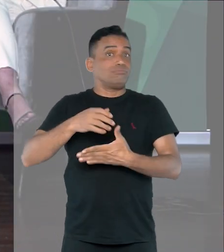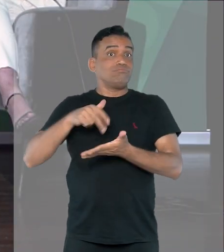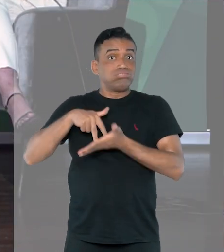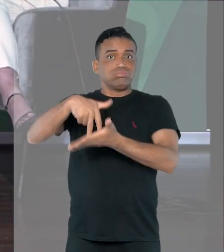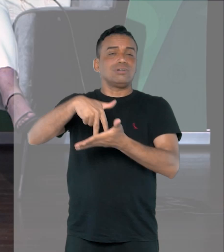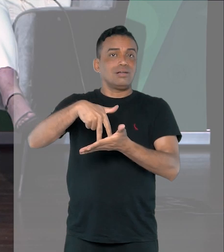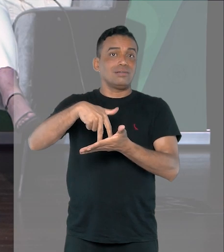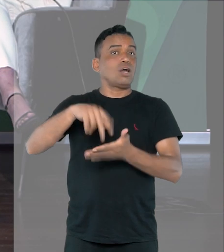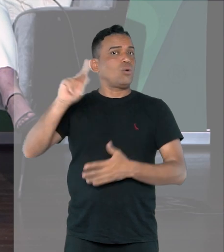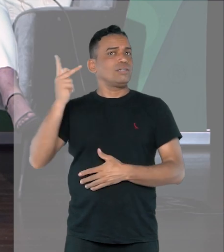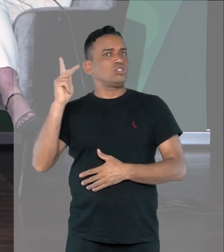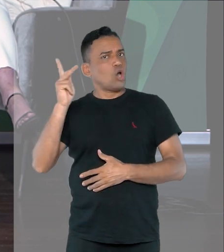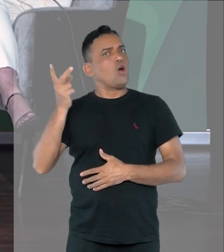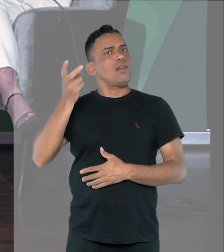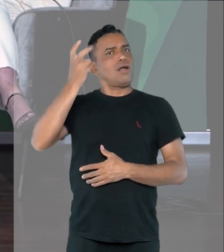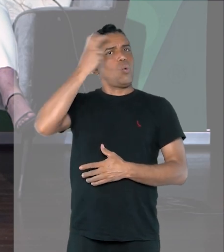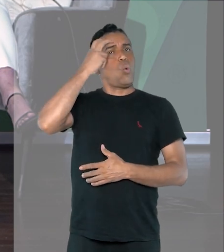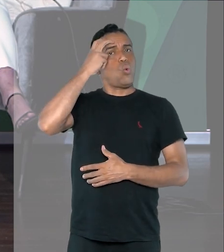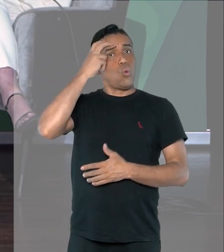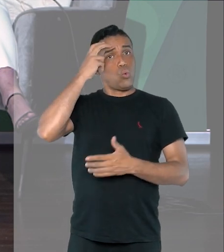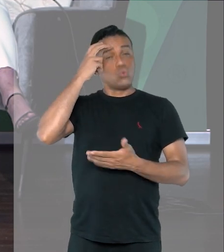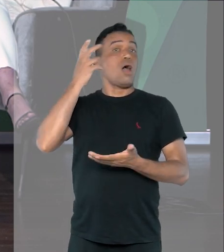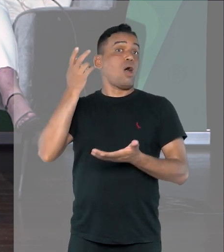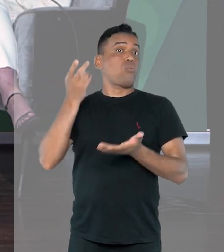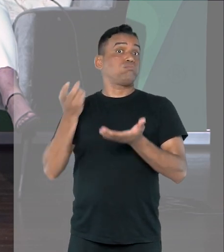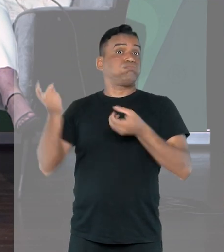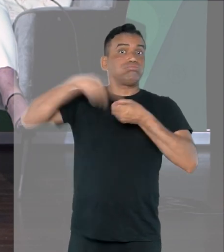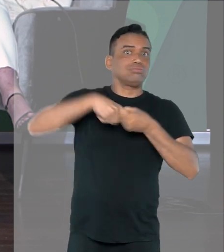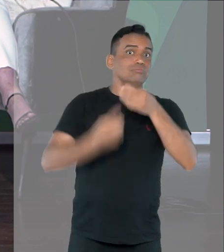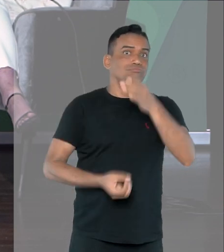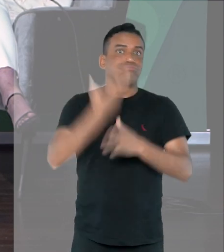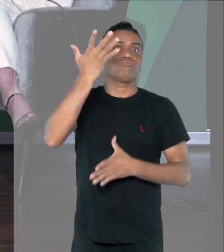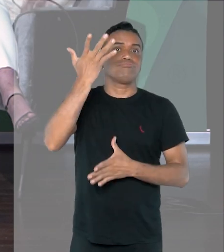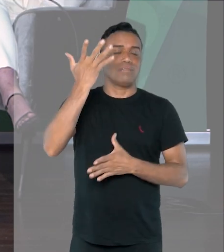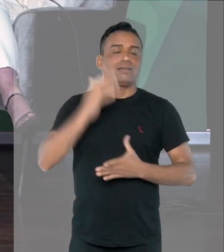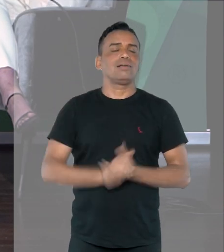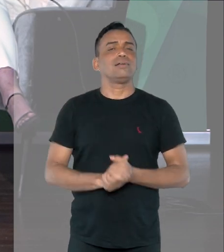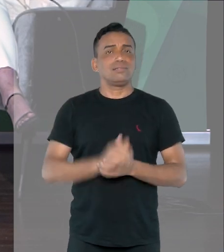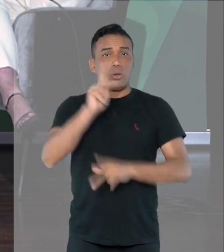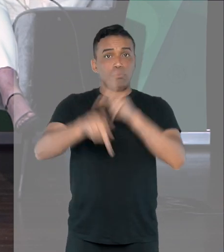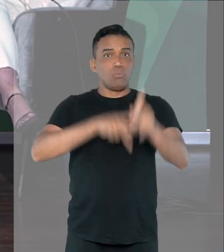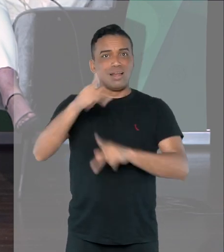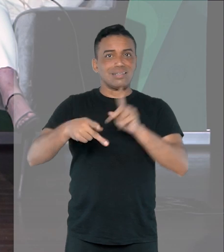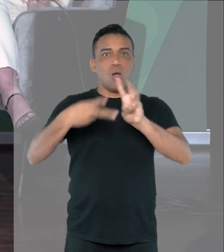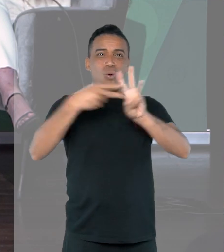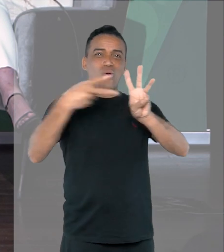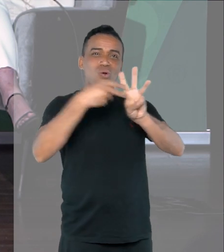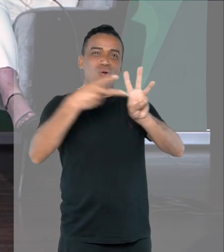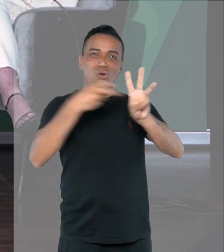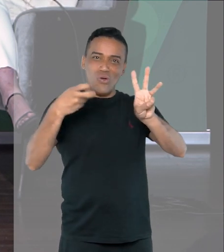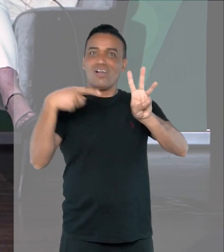cultural recuperou. Isso é muito importante. Hoje nós temos também as populações originárias, que estão